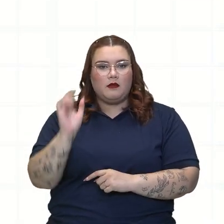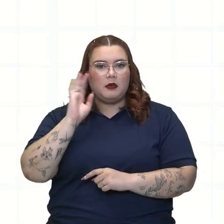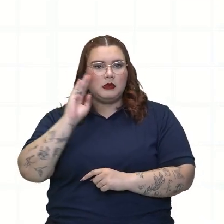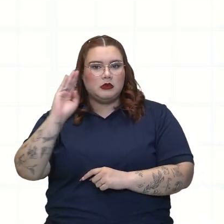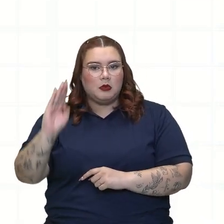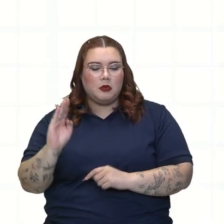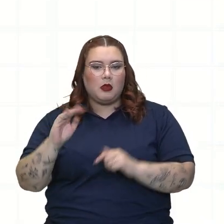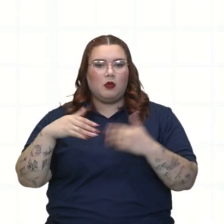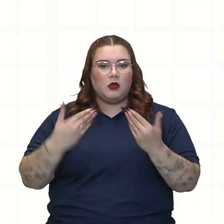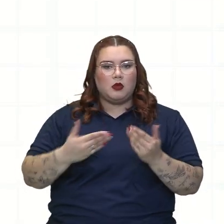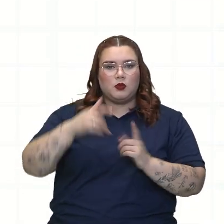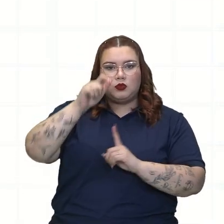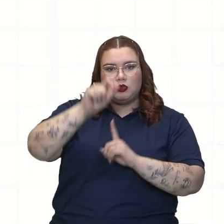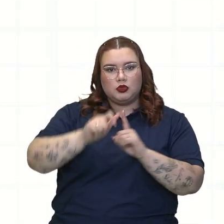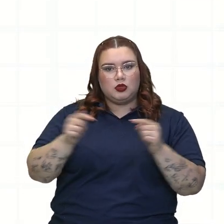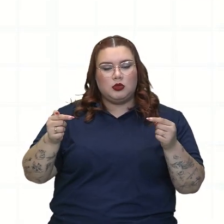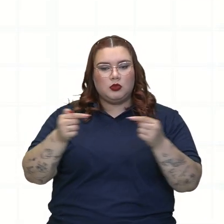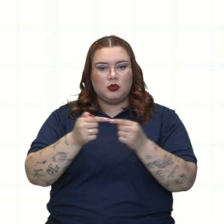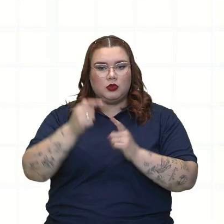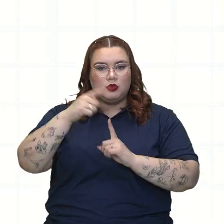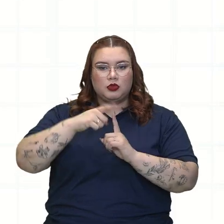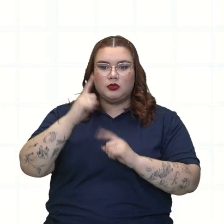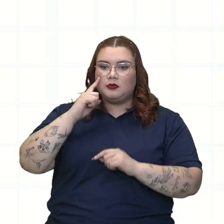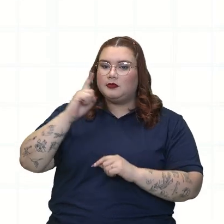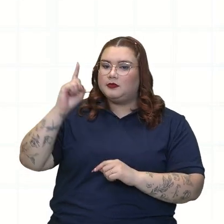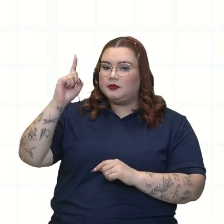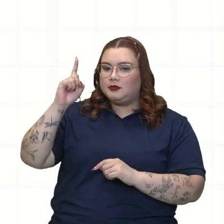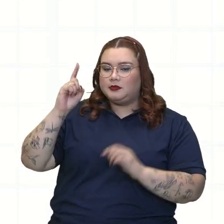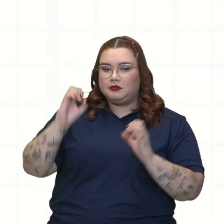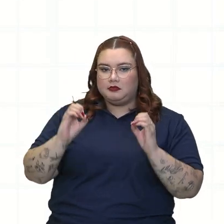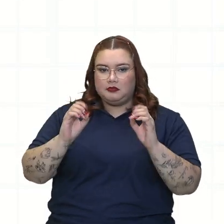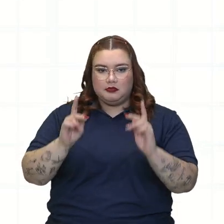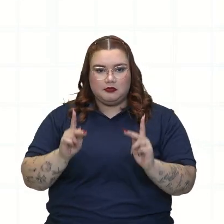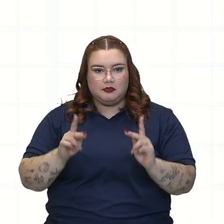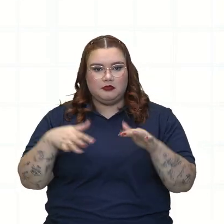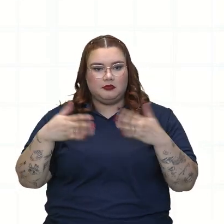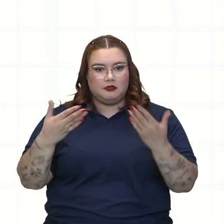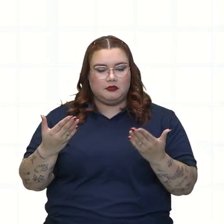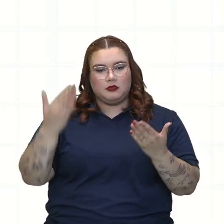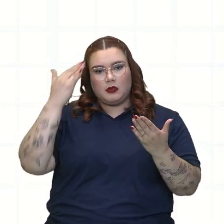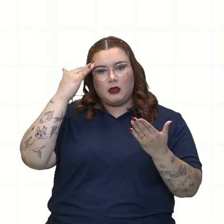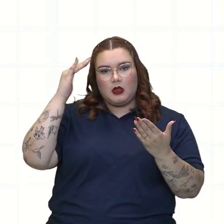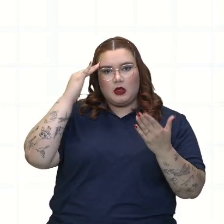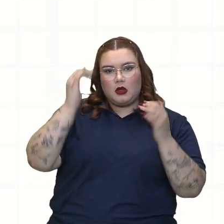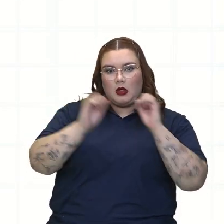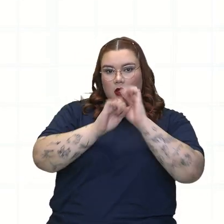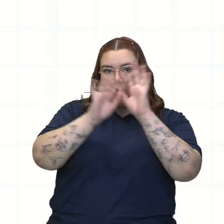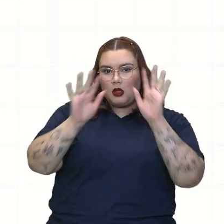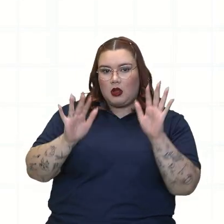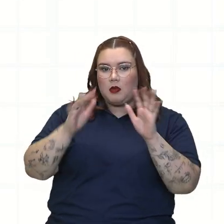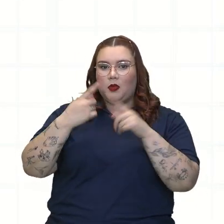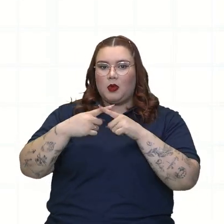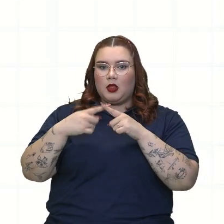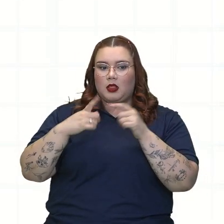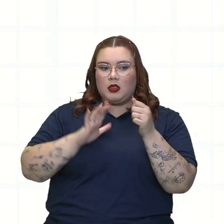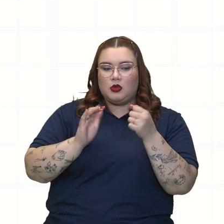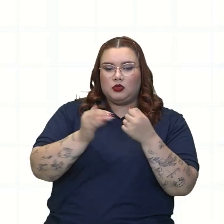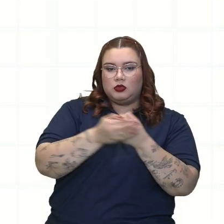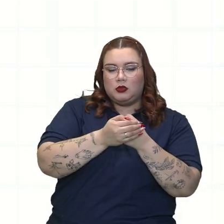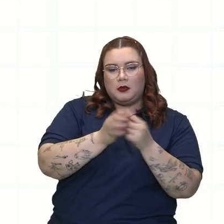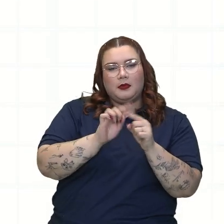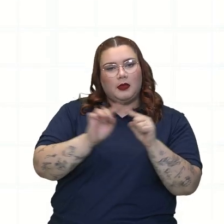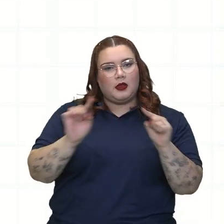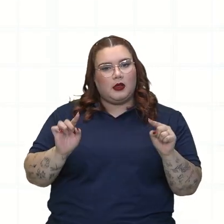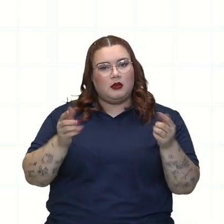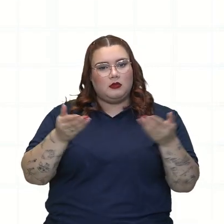indeterminado, tá bom? Como eu disse para vocês, ficou ali justamente escondidinho, mas até aqui